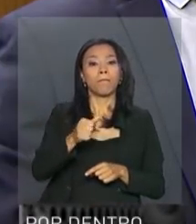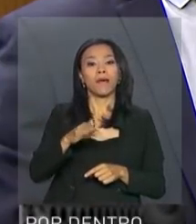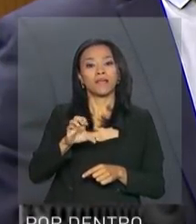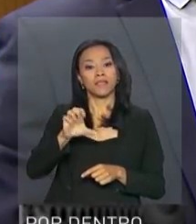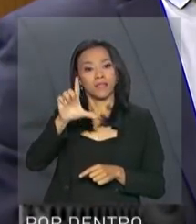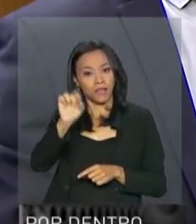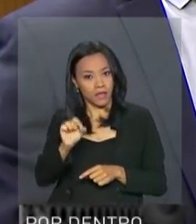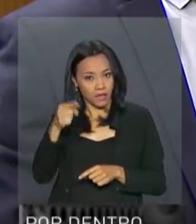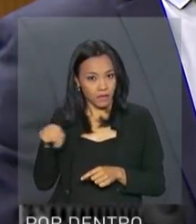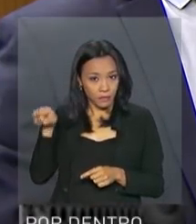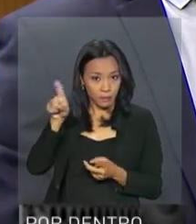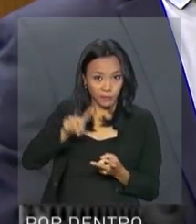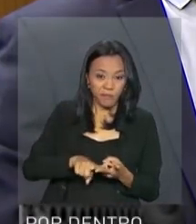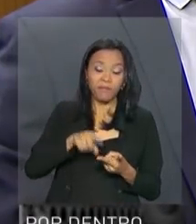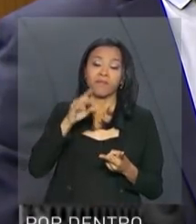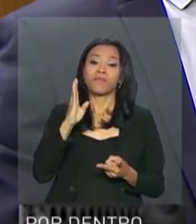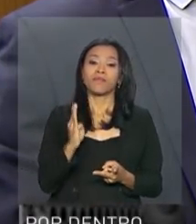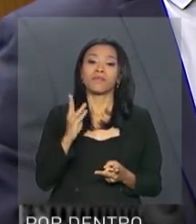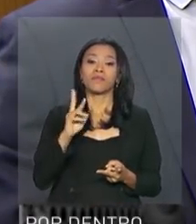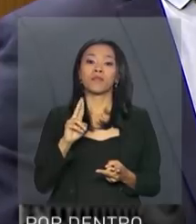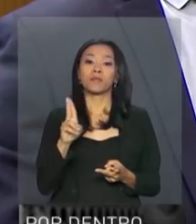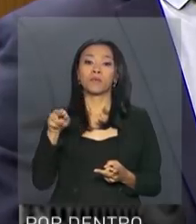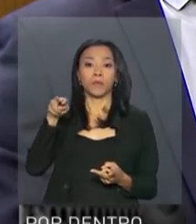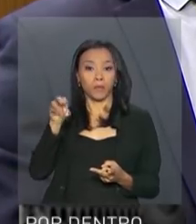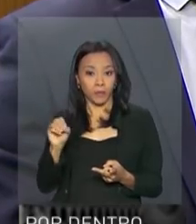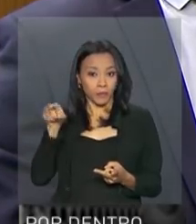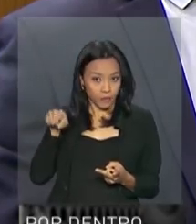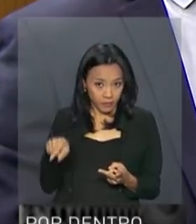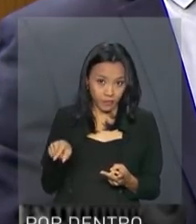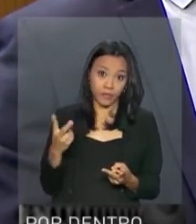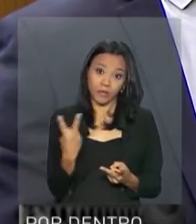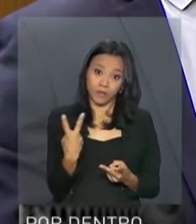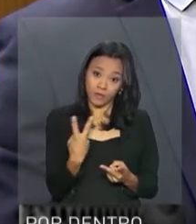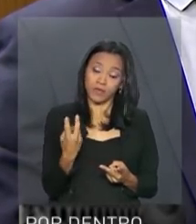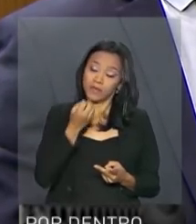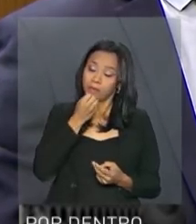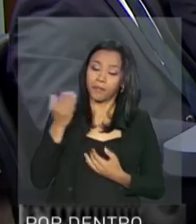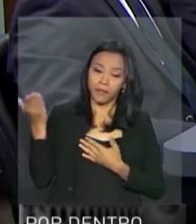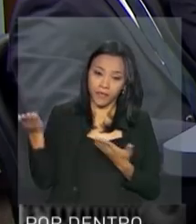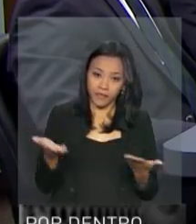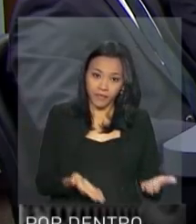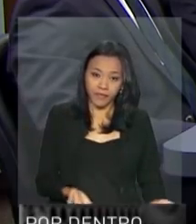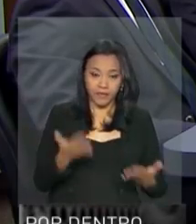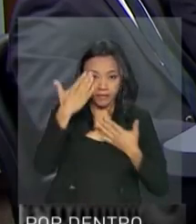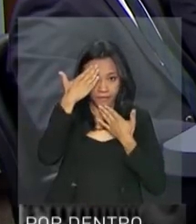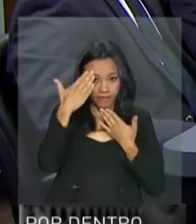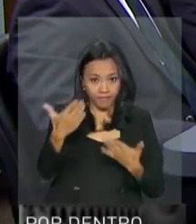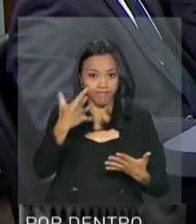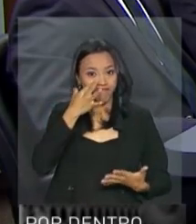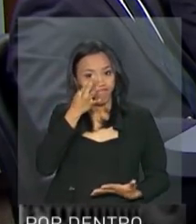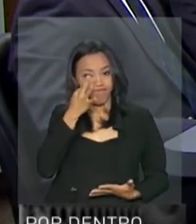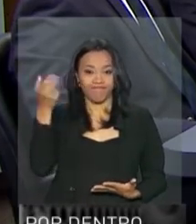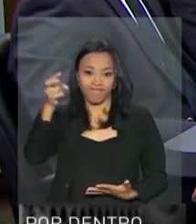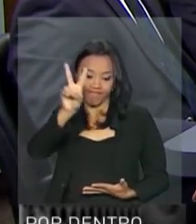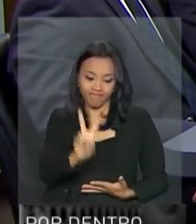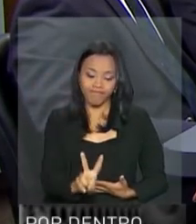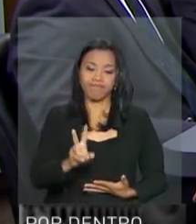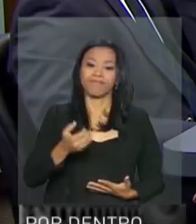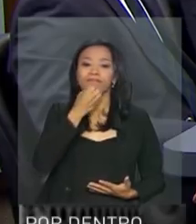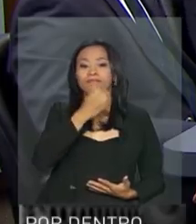da Fazenda, e Bruno Bianco, assessor especial da Casa Civil. Olá, sejam bem-vindos, muito obrigada pela presença de vocês dois. Bom dia a